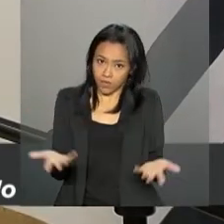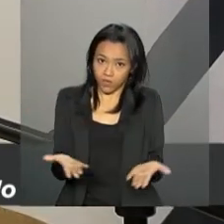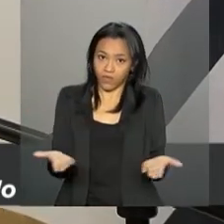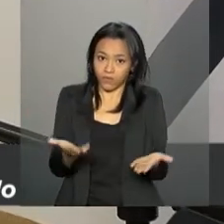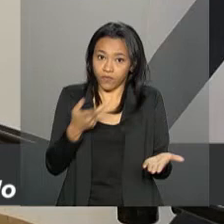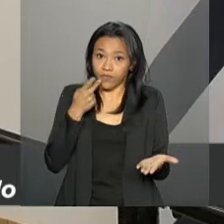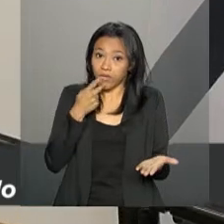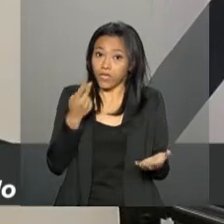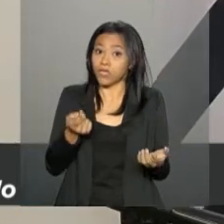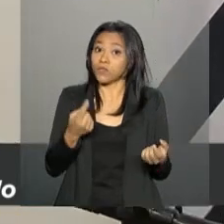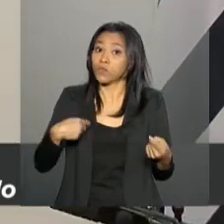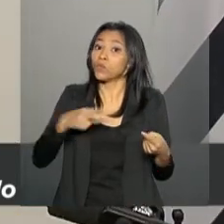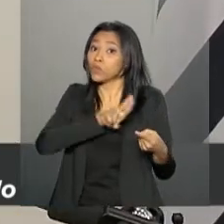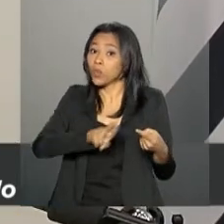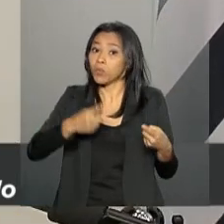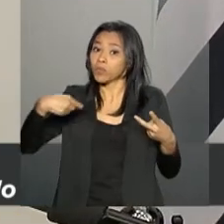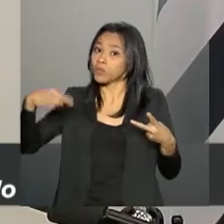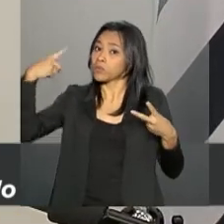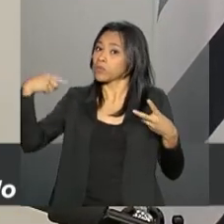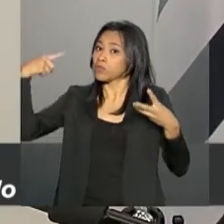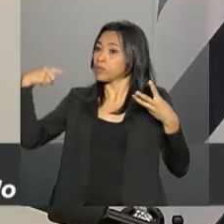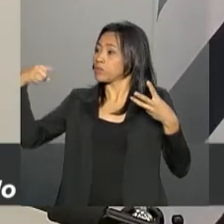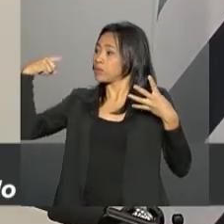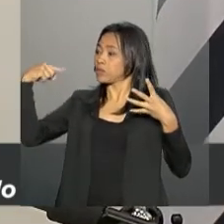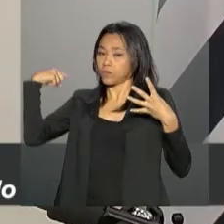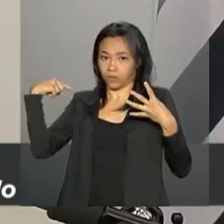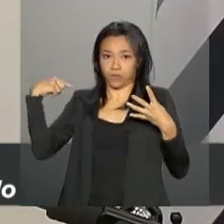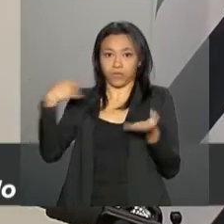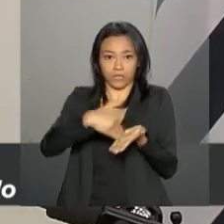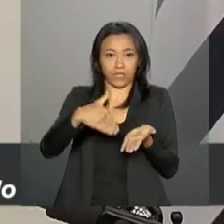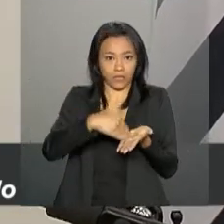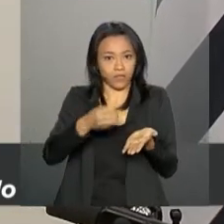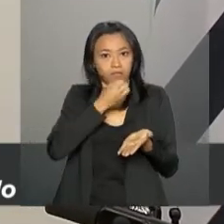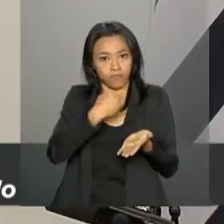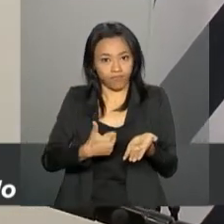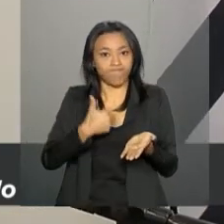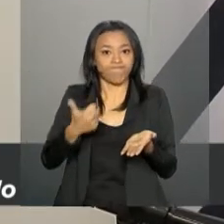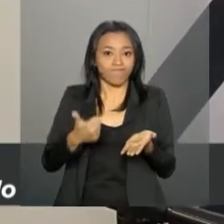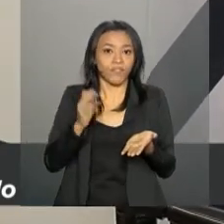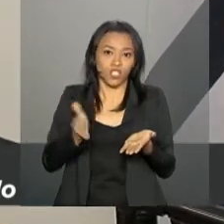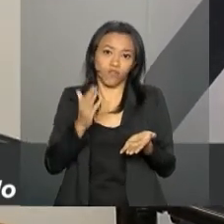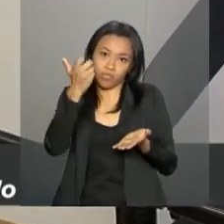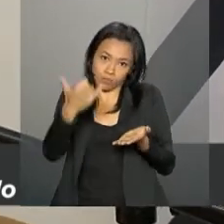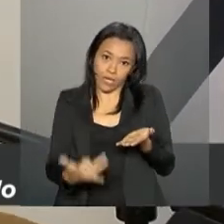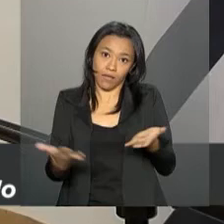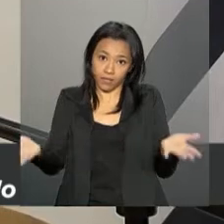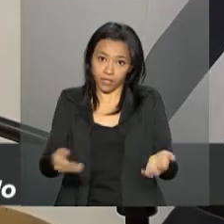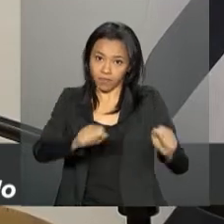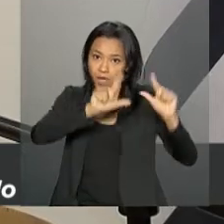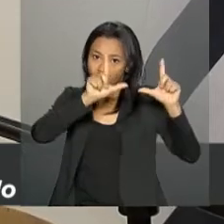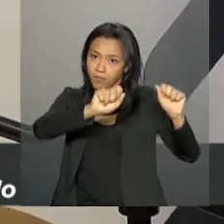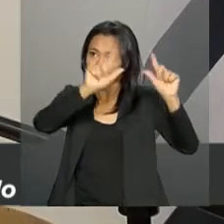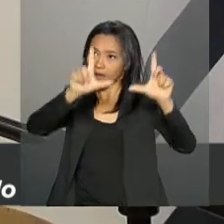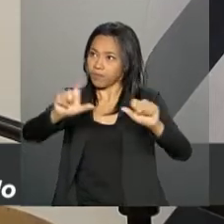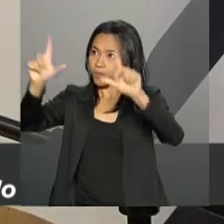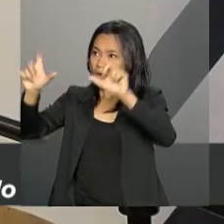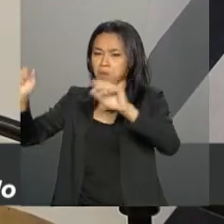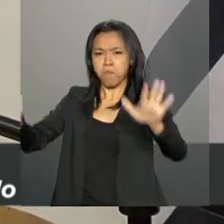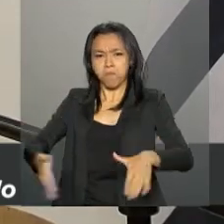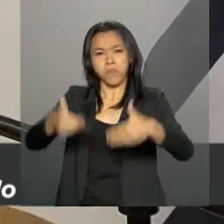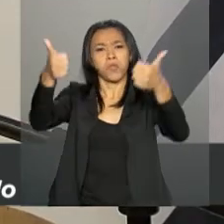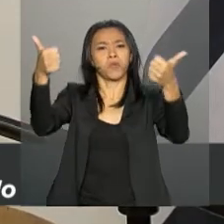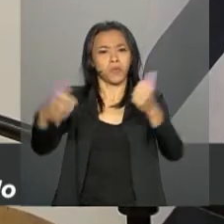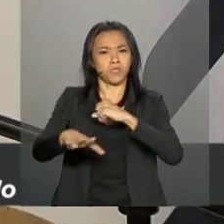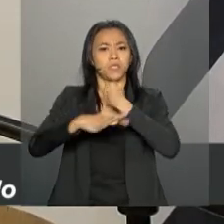mencionando todos aqueles que o antecederam para dizer aquilo que aqui da tribuna já foi relatado. Melhorou enormemente a segurança